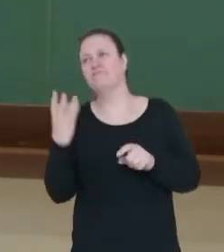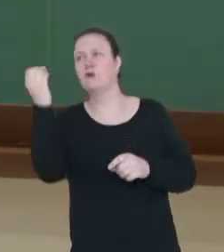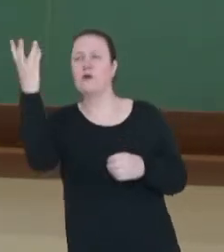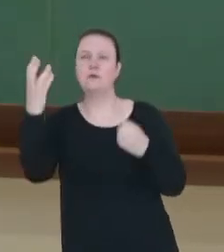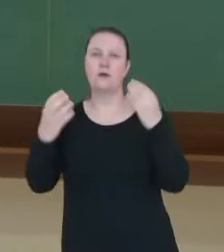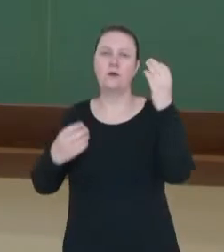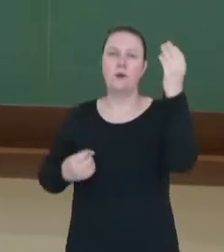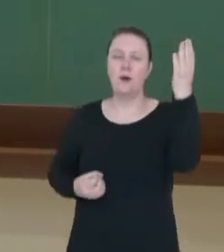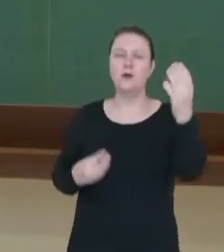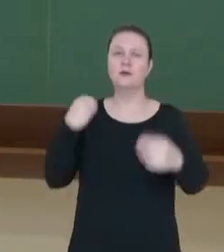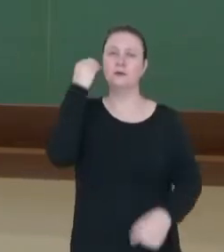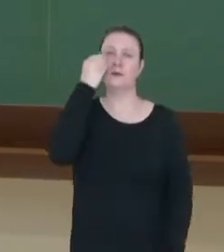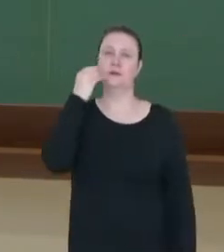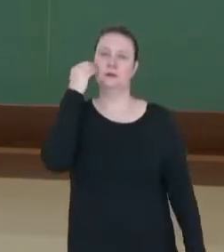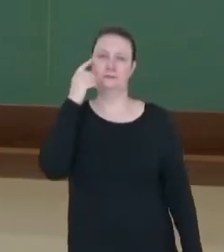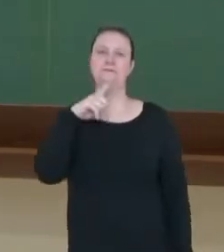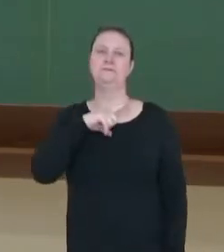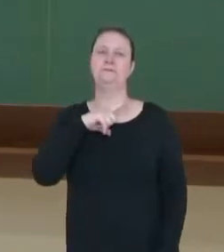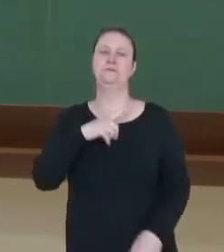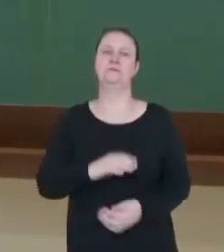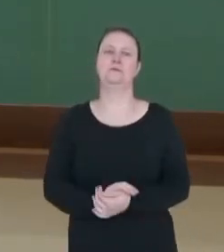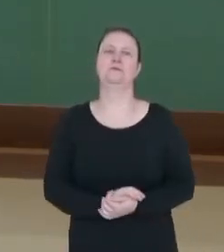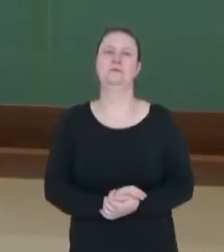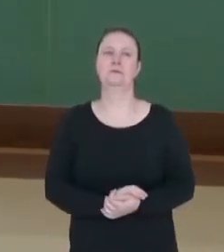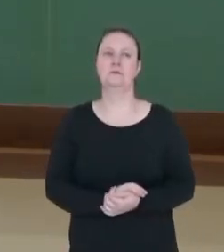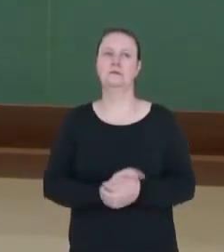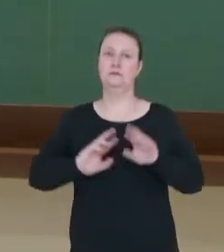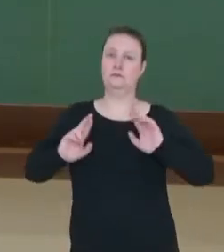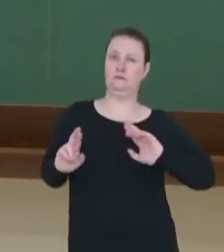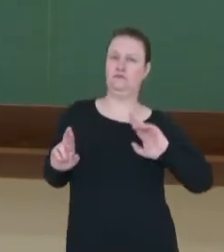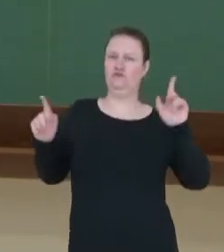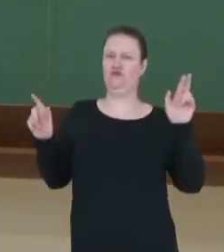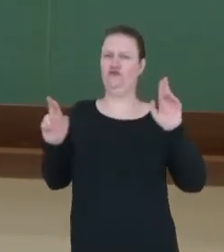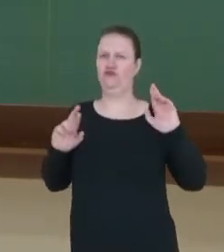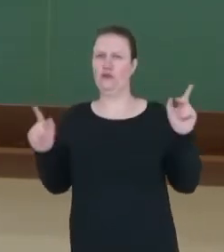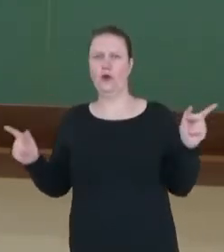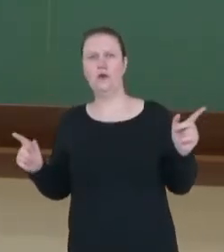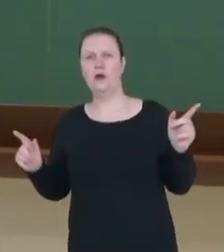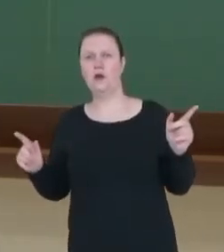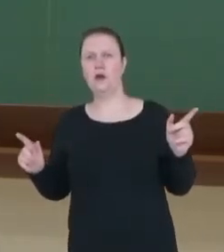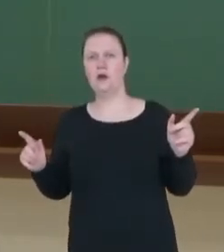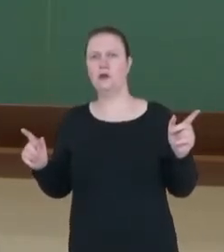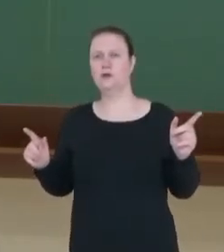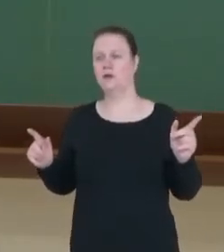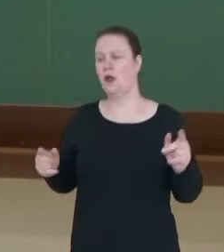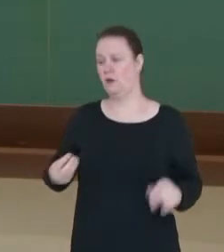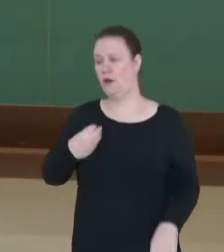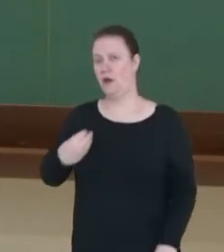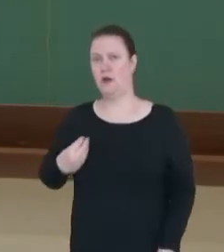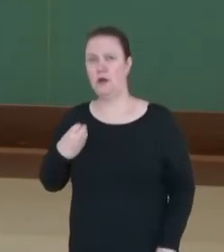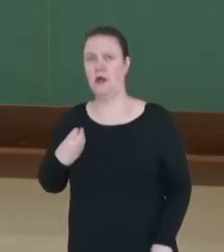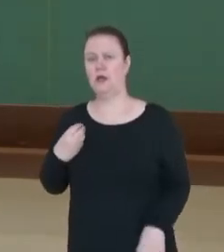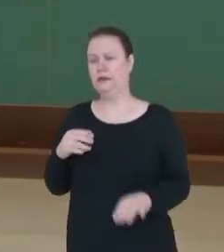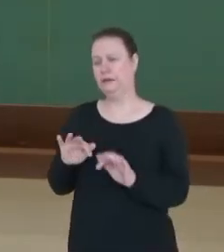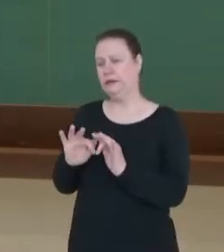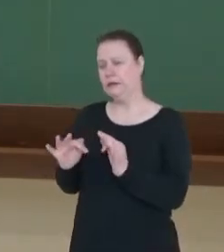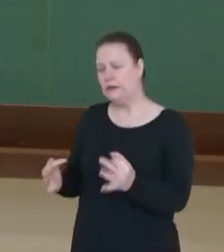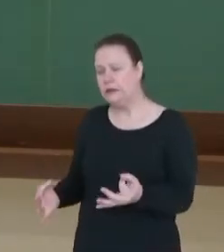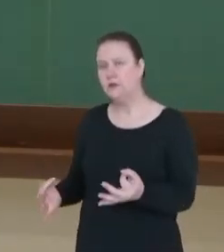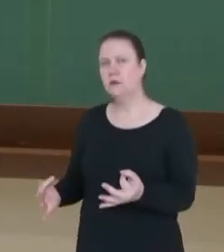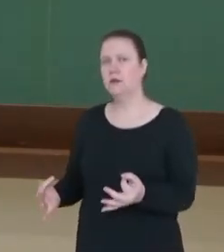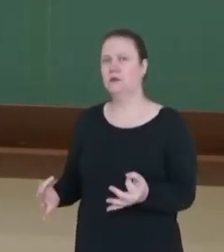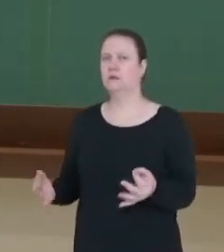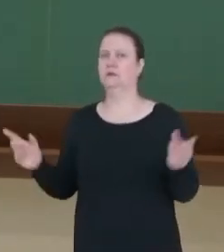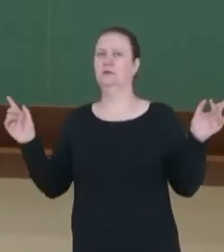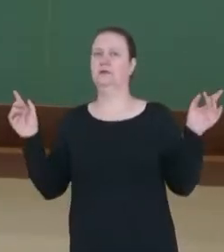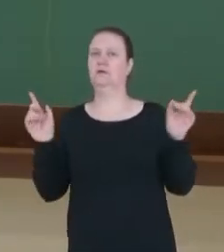Ele mostrava-se distante do rótulo do Jeca Tatu do Pantanal, né? Tipo caipira interiorano,